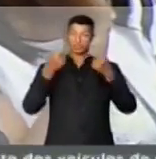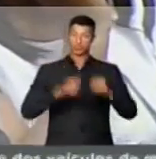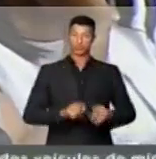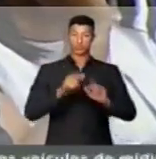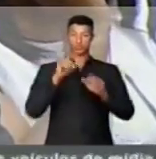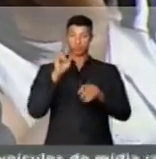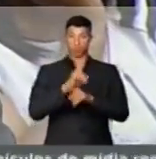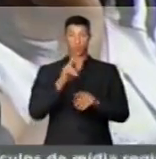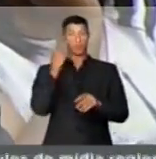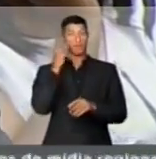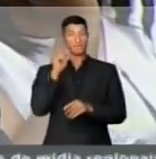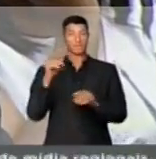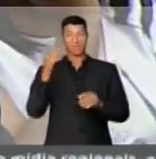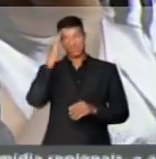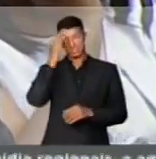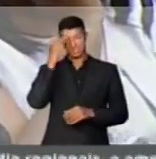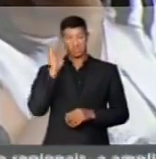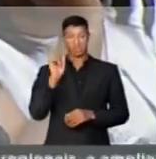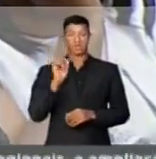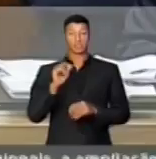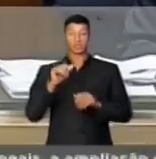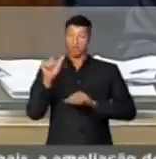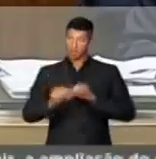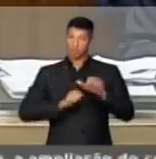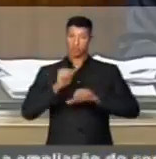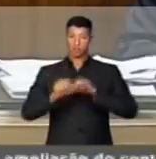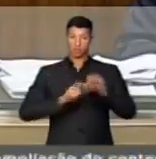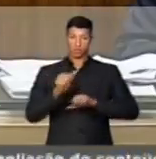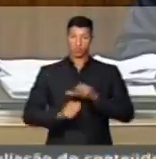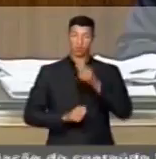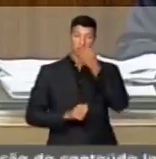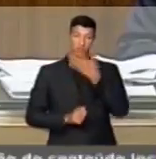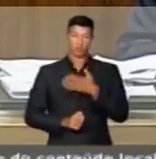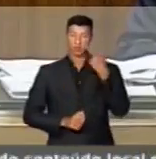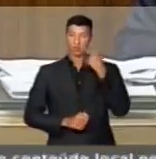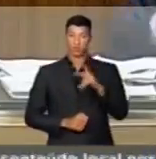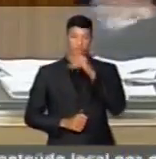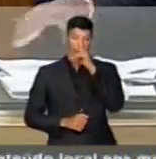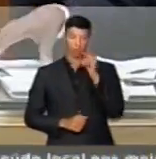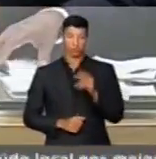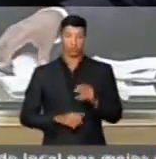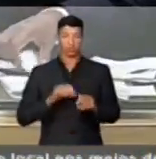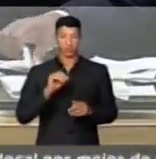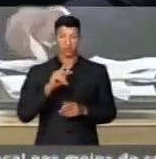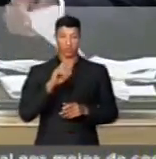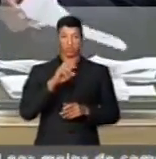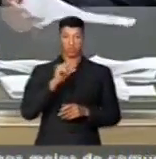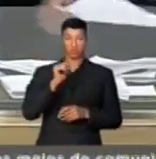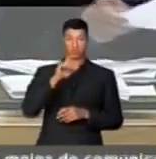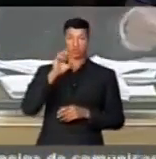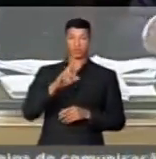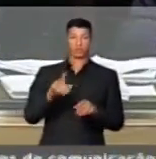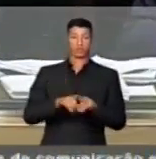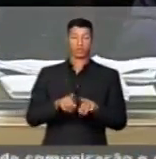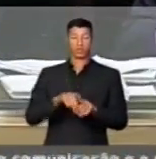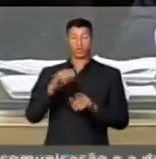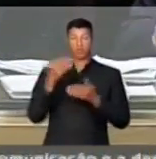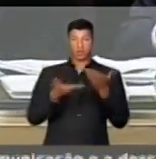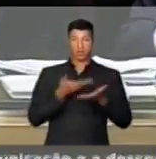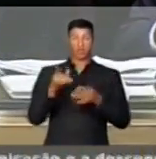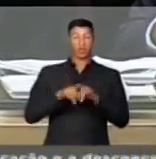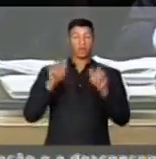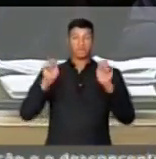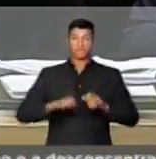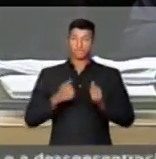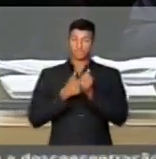contra o recurso, por entender que as mudanças são benéficas para os operadores de telemarketing e teleatendimento e